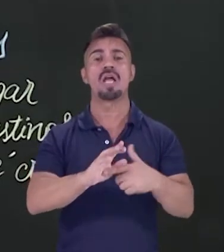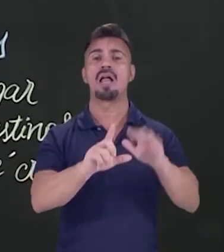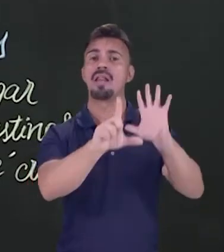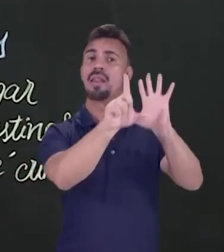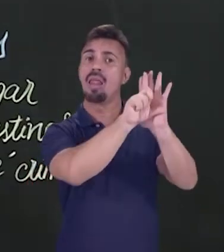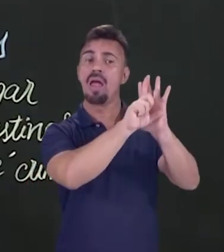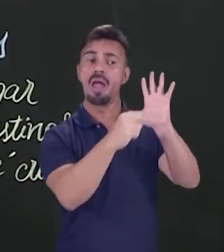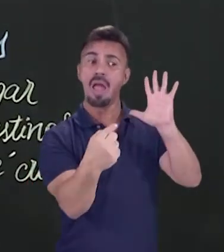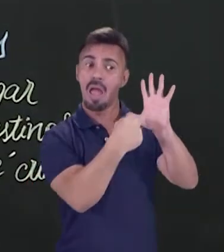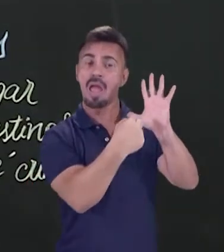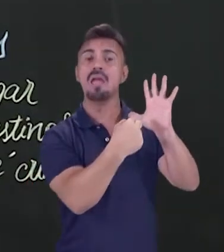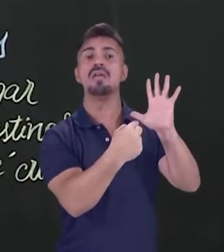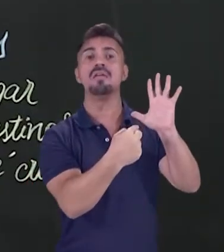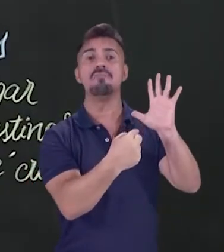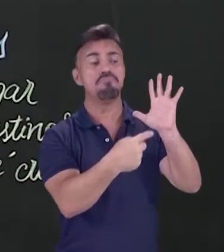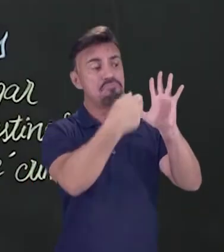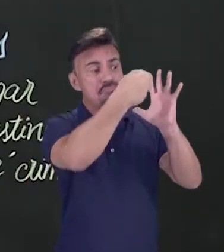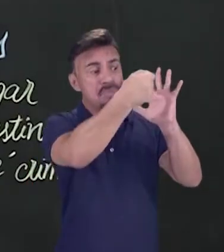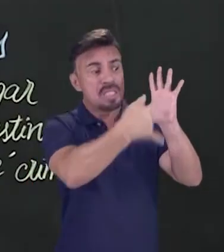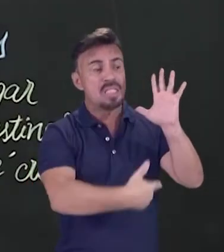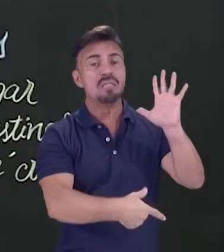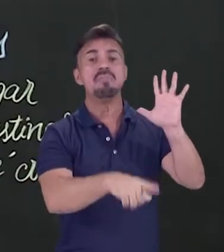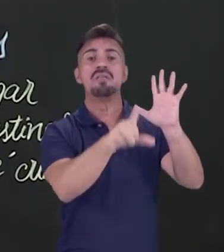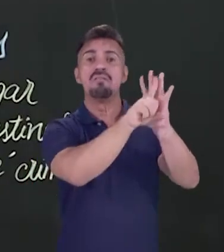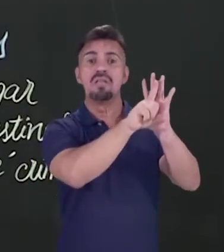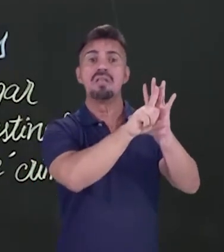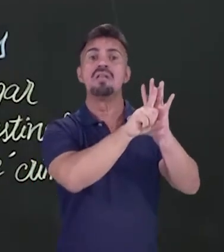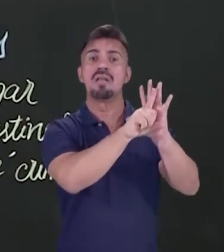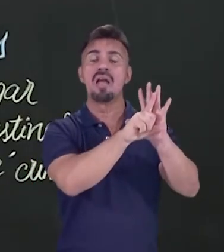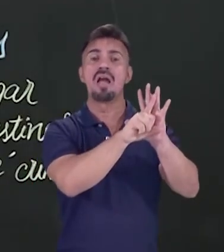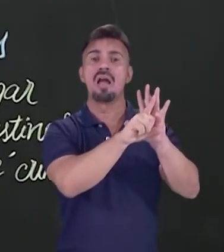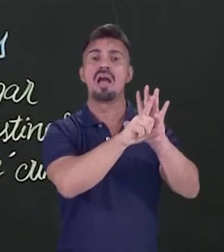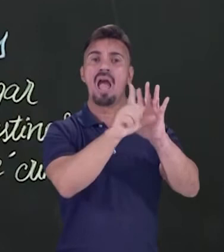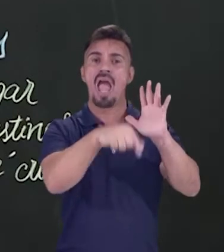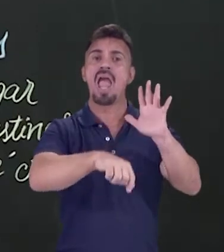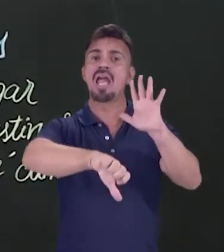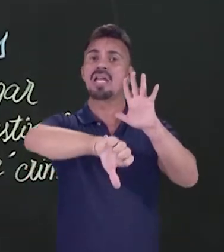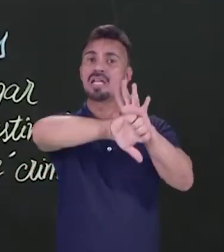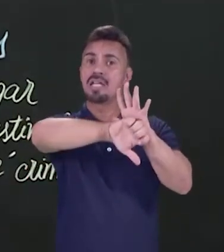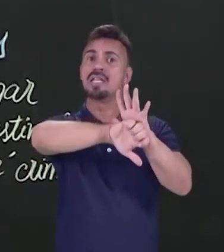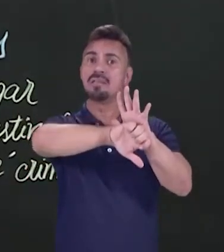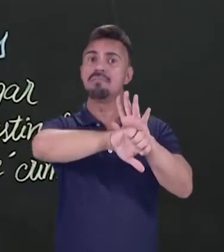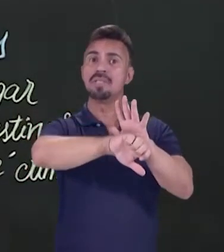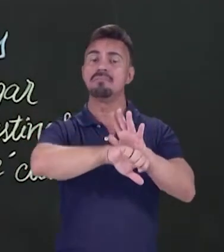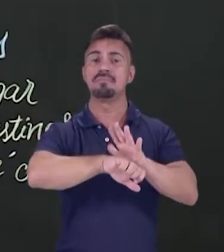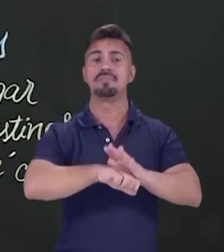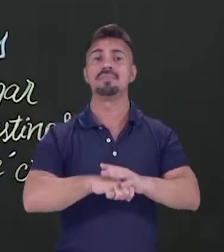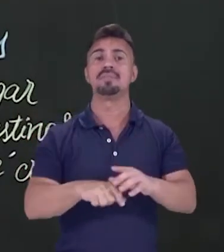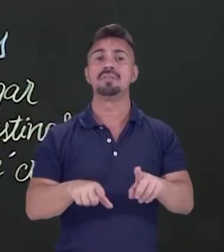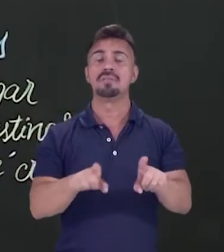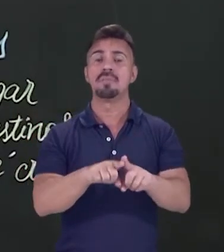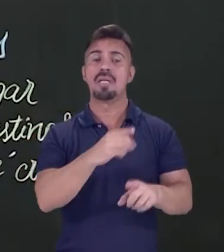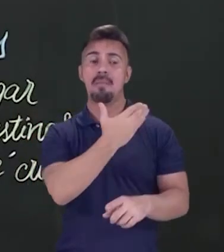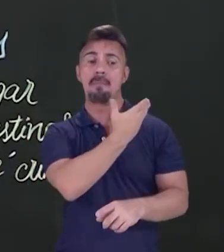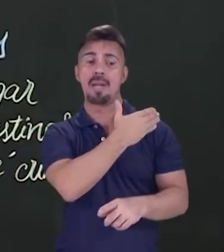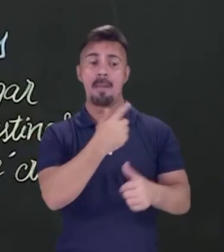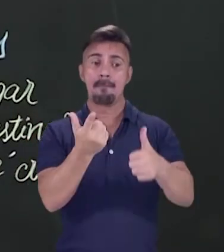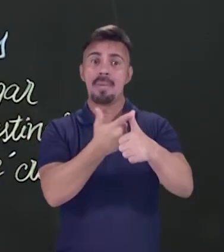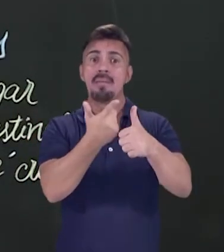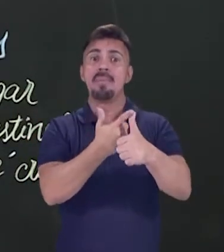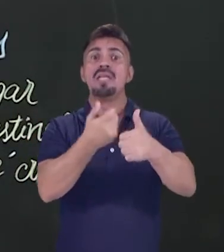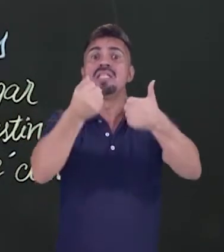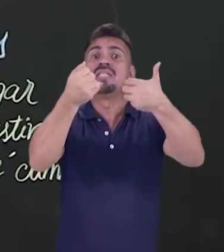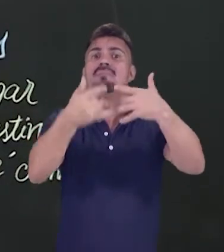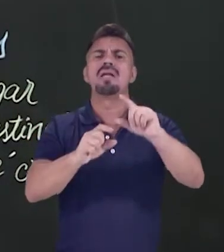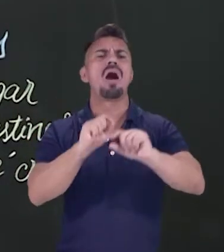leis que sinalizam que o preconceito é crime, eu vou ter que explicar o que é preconceito, logo no começo explicar o que é preconceito,